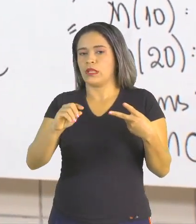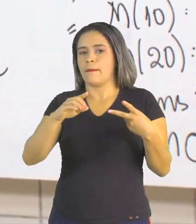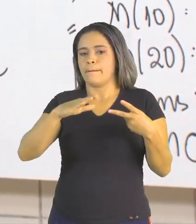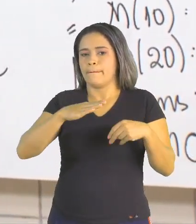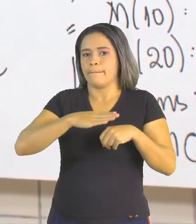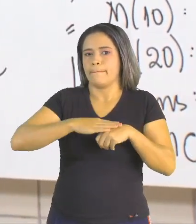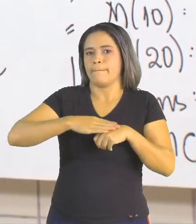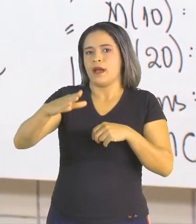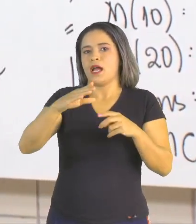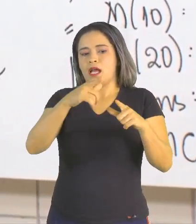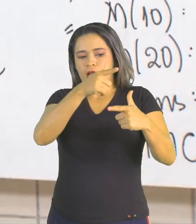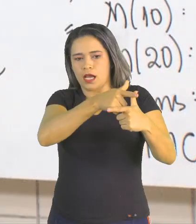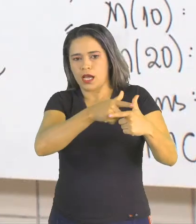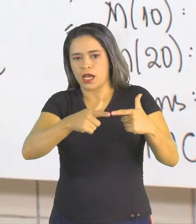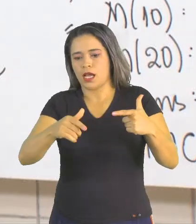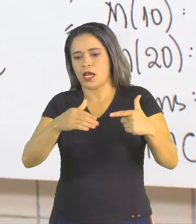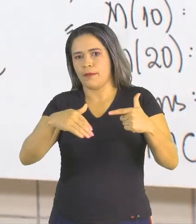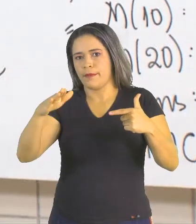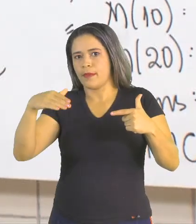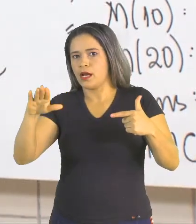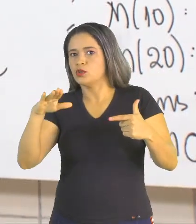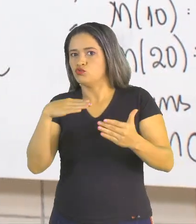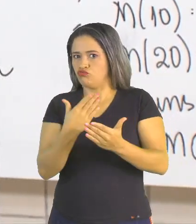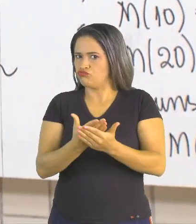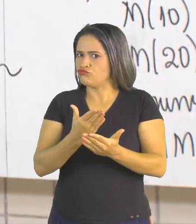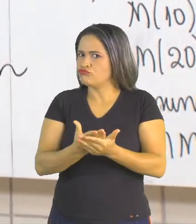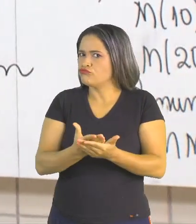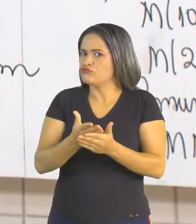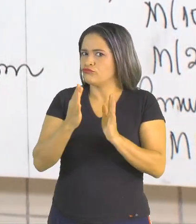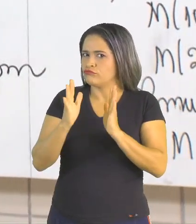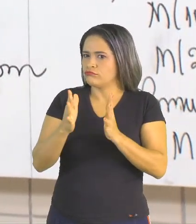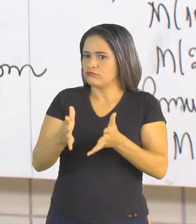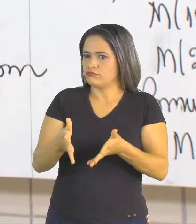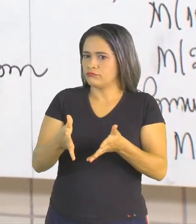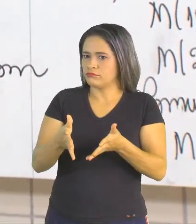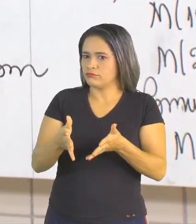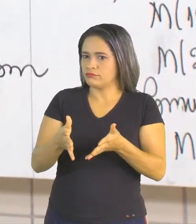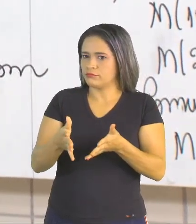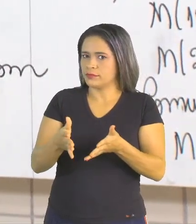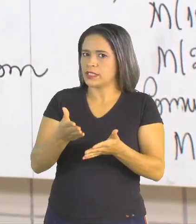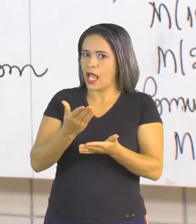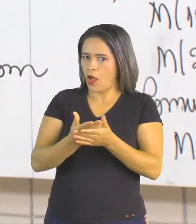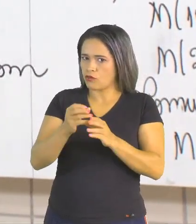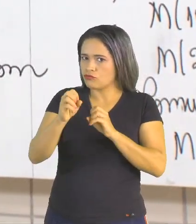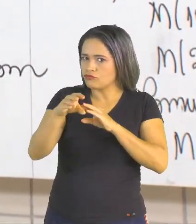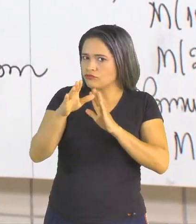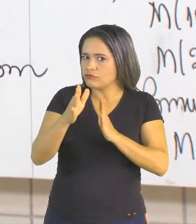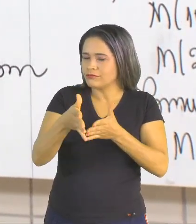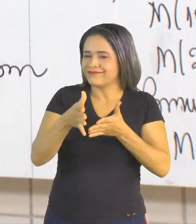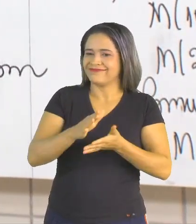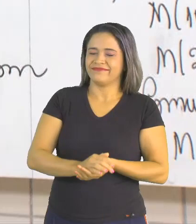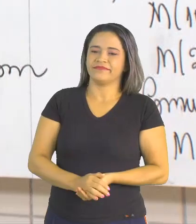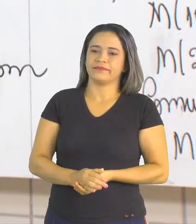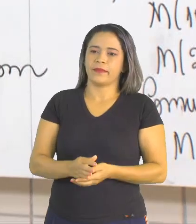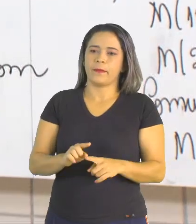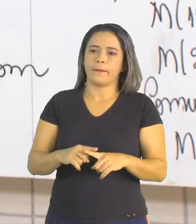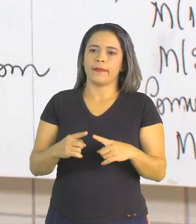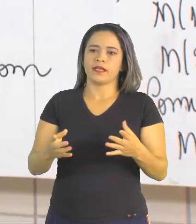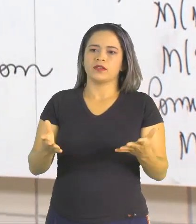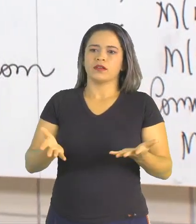dois divisores. Isso nós já estudamos, eu já dei uma aulinha para vocês sobre isso. Mas eu quero colocar